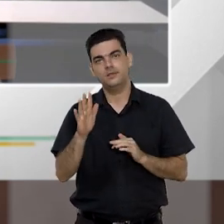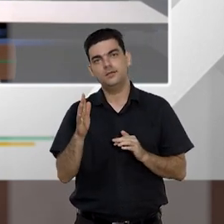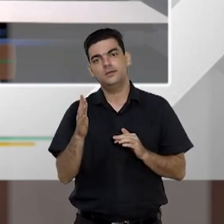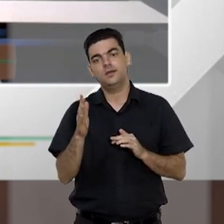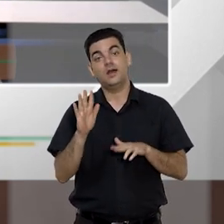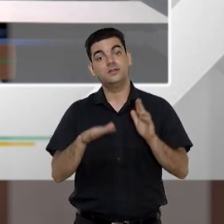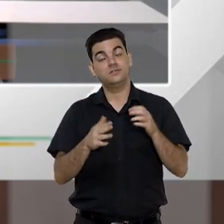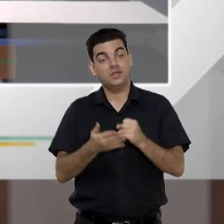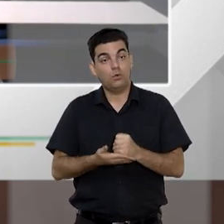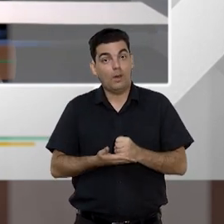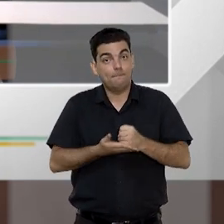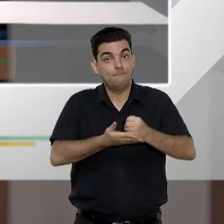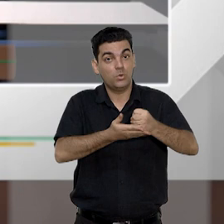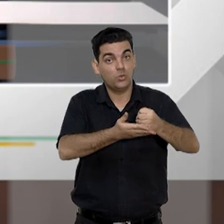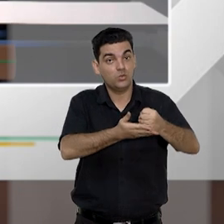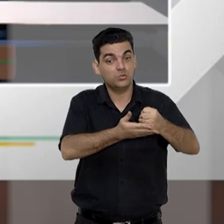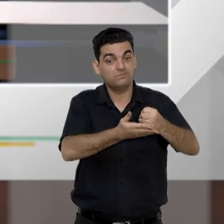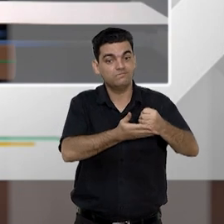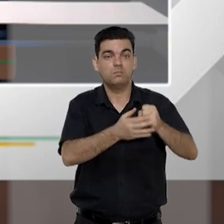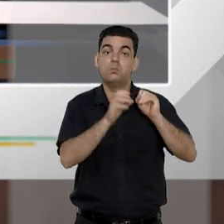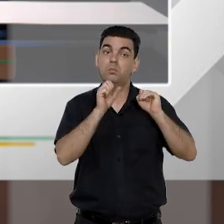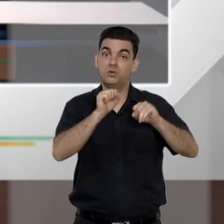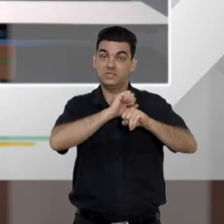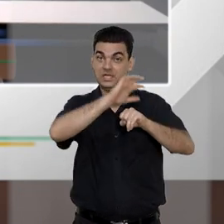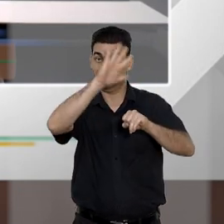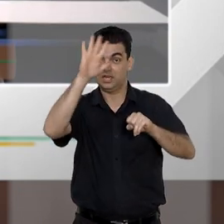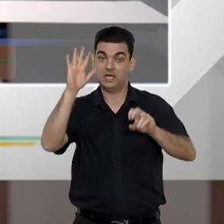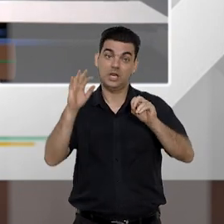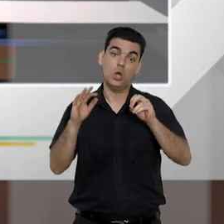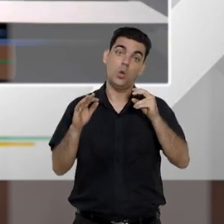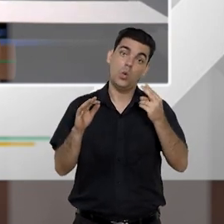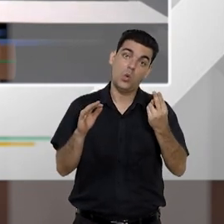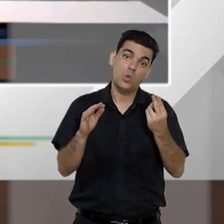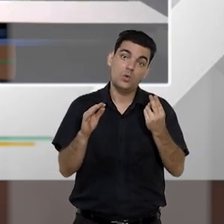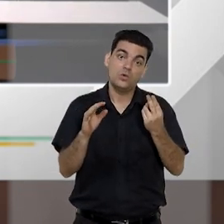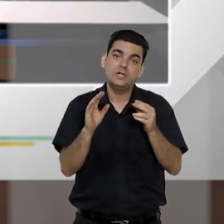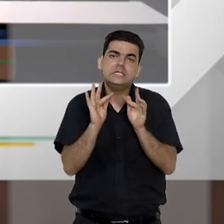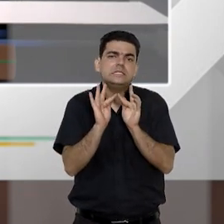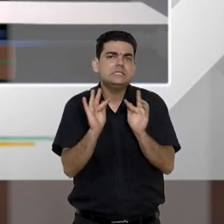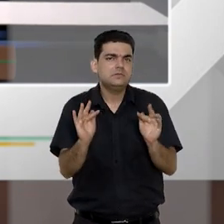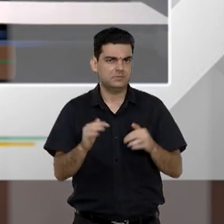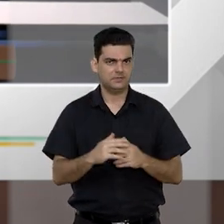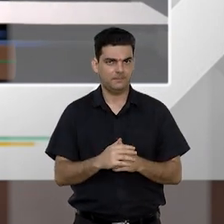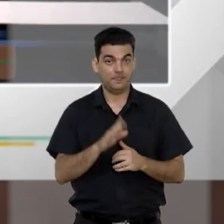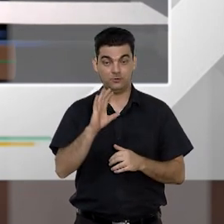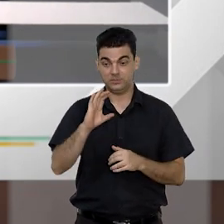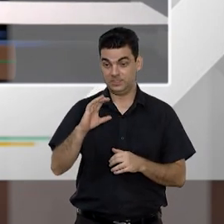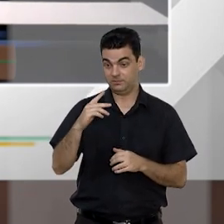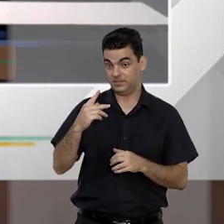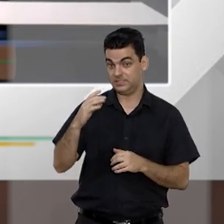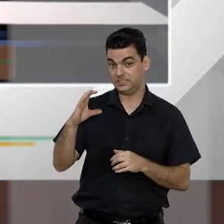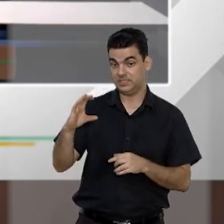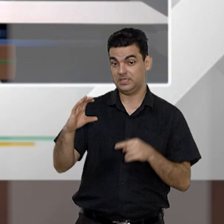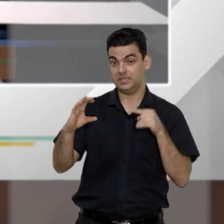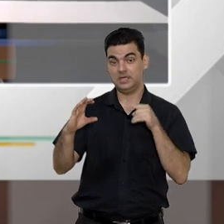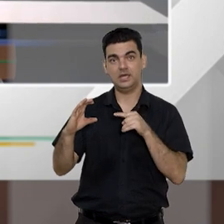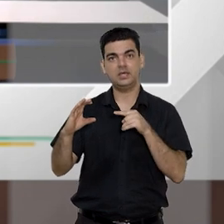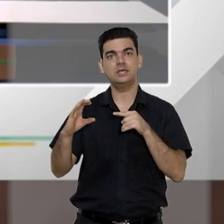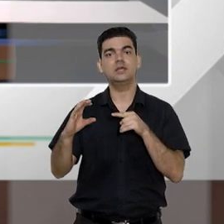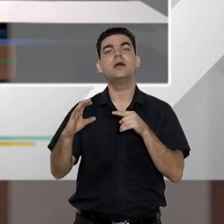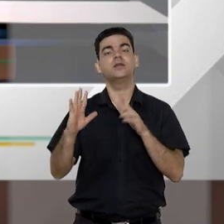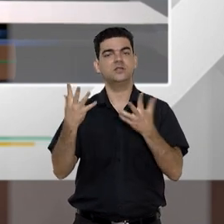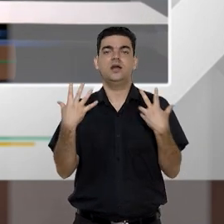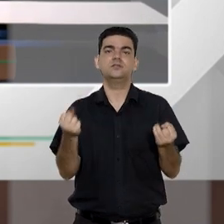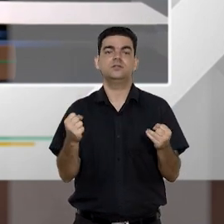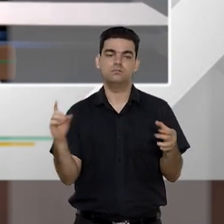Mas é evidente que essa subsidiariedade ela pode ser tanto expressa como tácita, né? E em relação ao CPC,